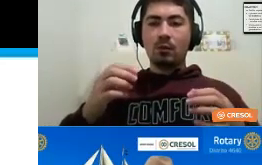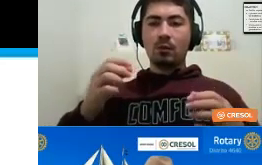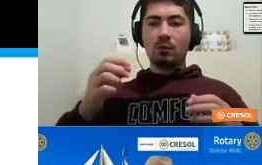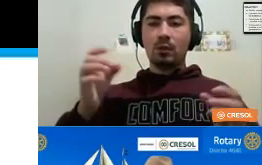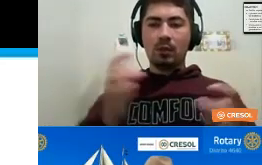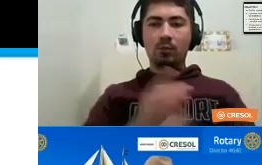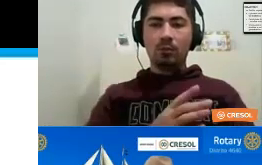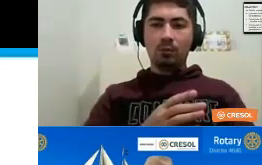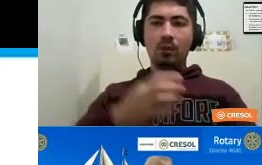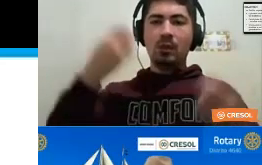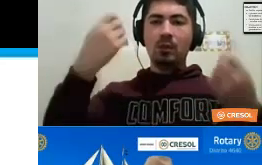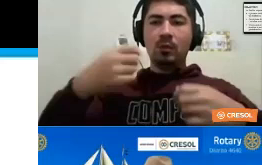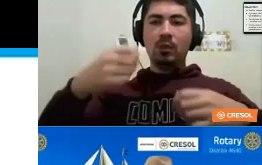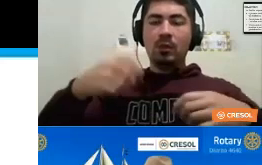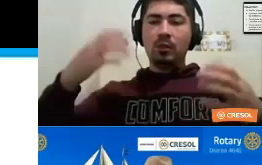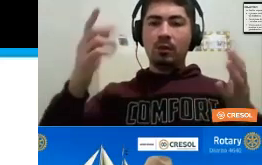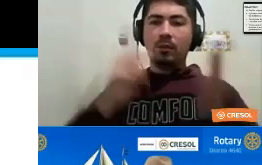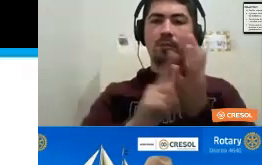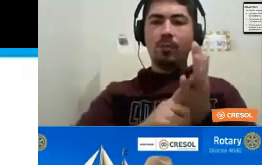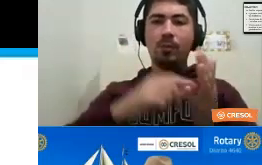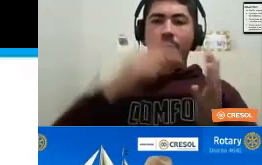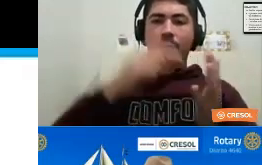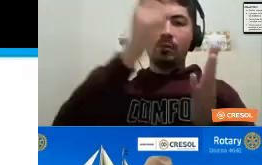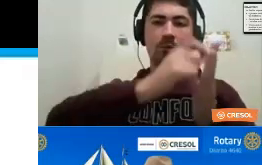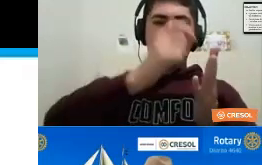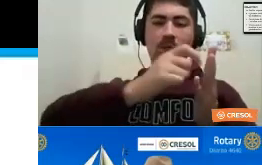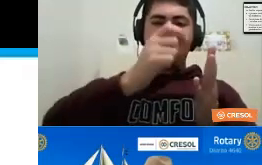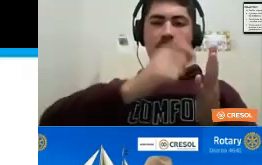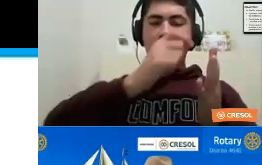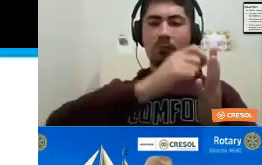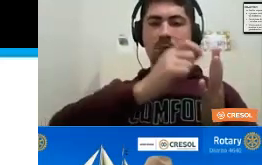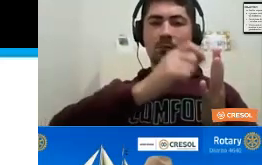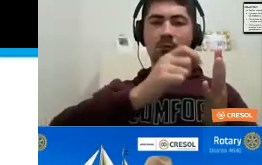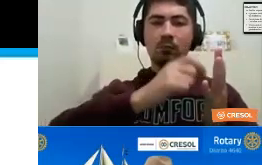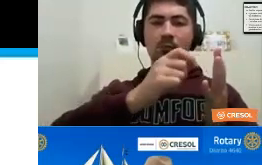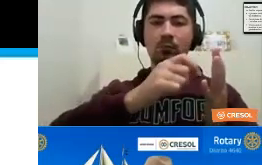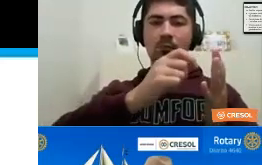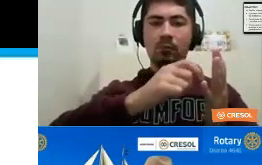fundamental que seja feito para que não,